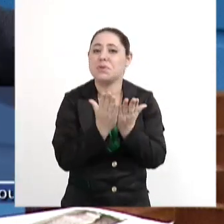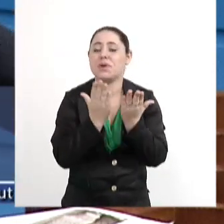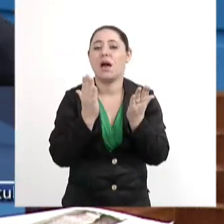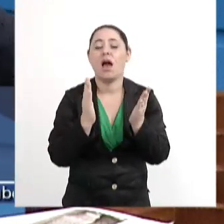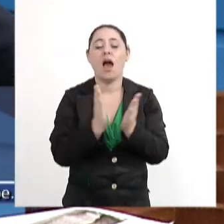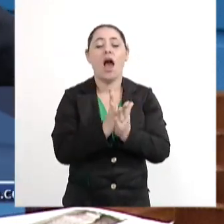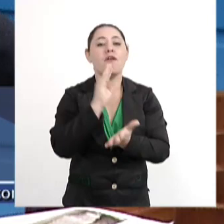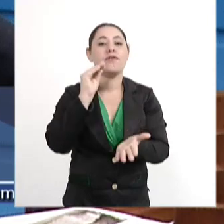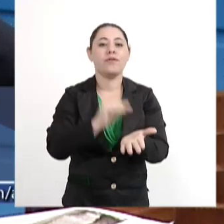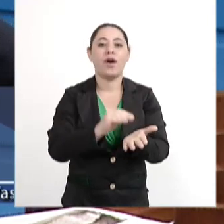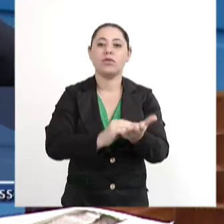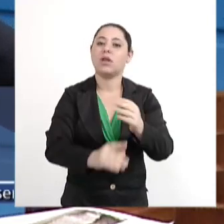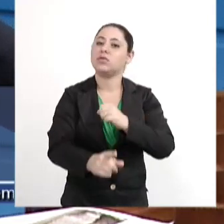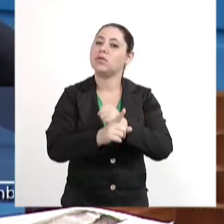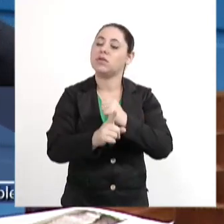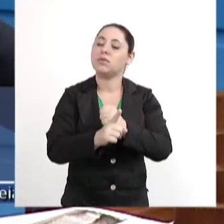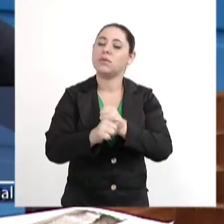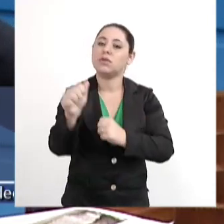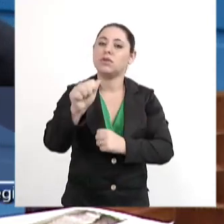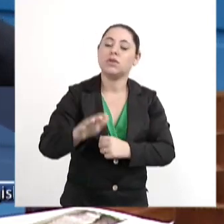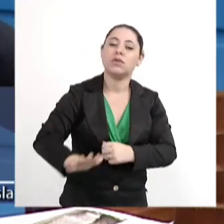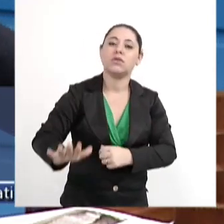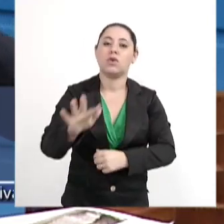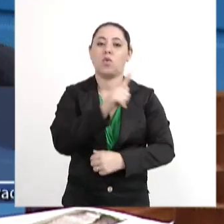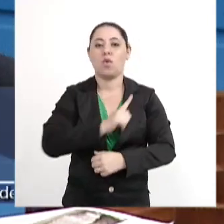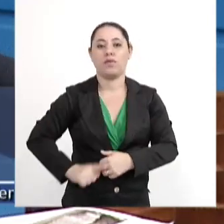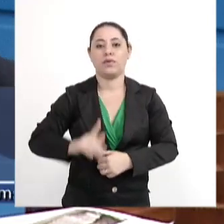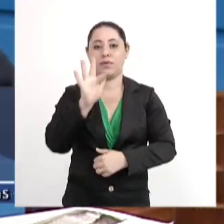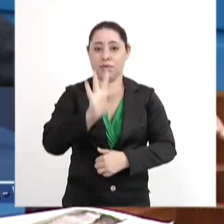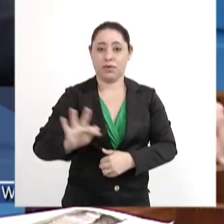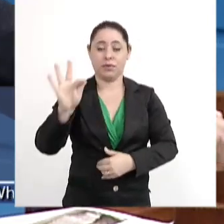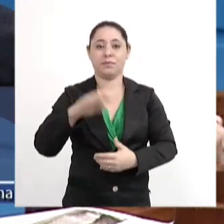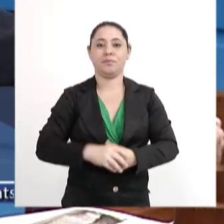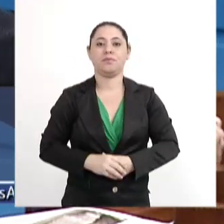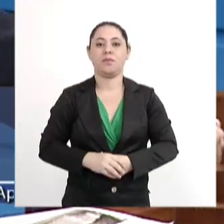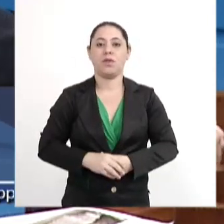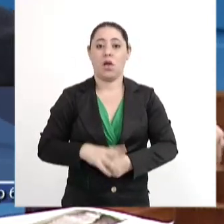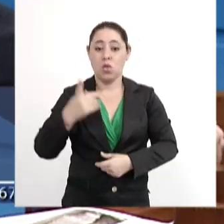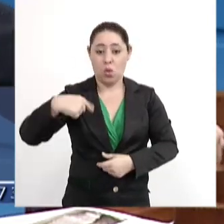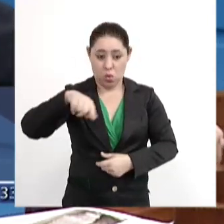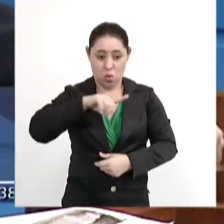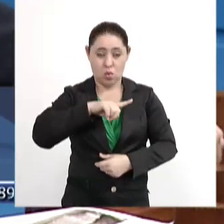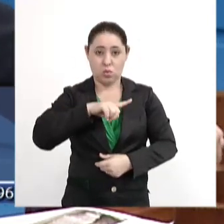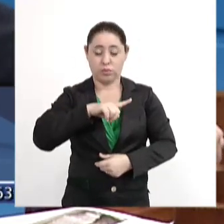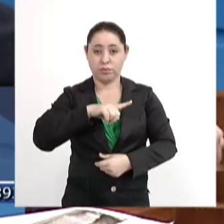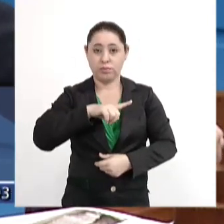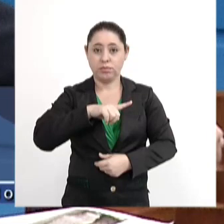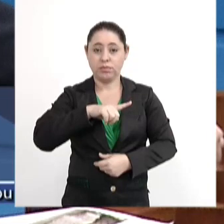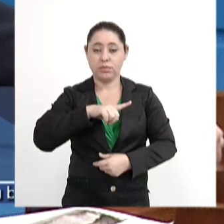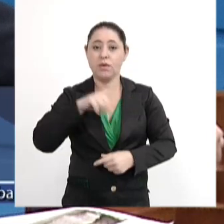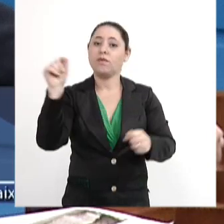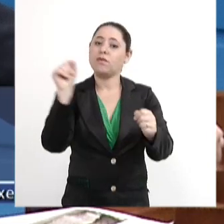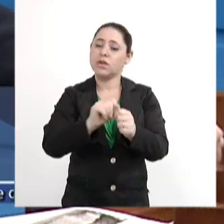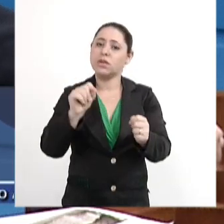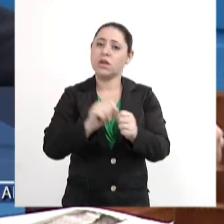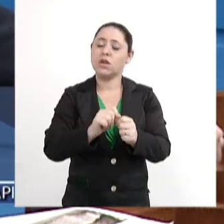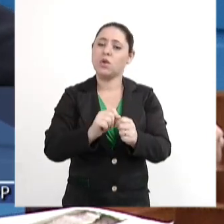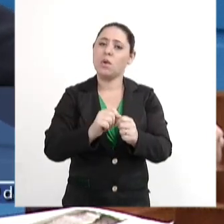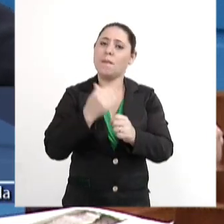de assistência por parte do governo federal. Nós estamos fazendo um